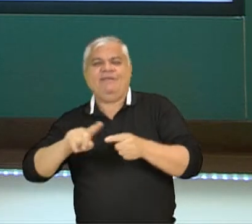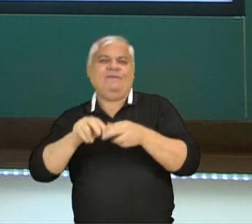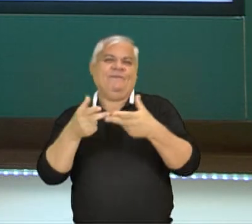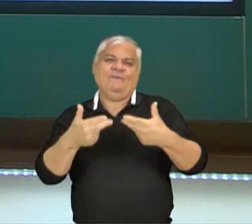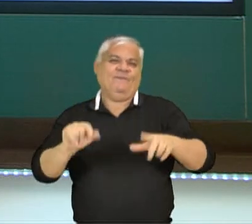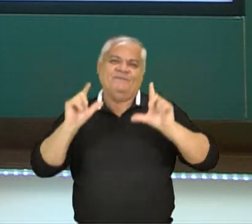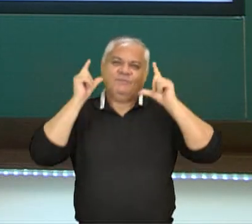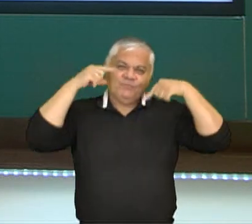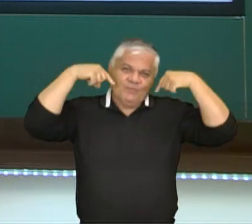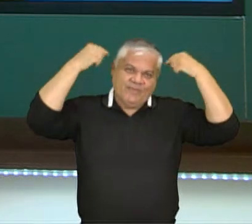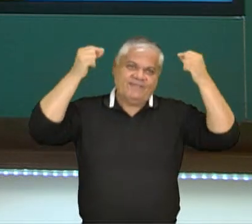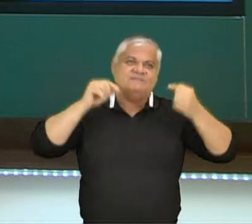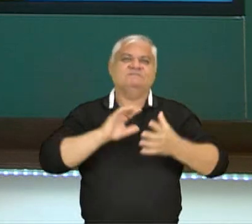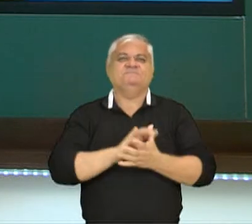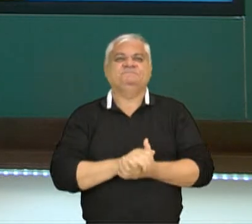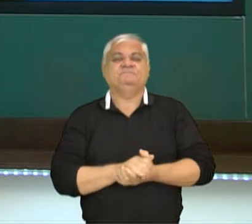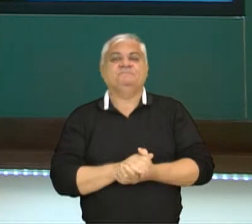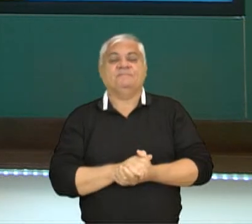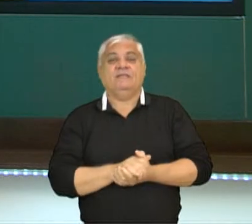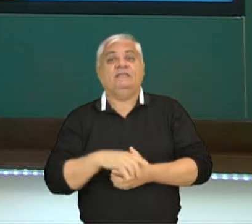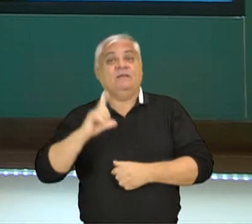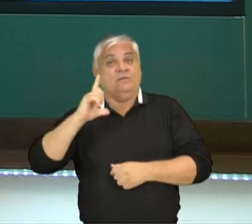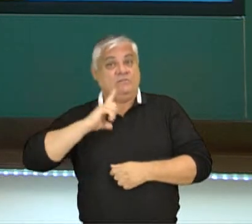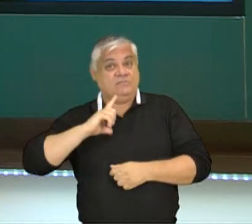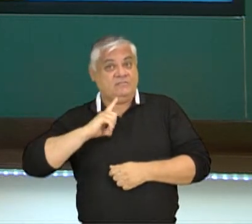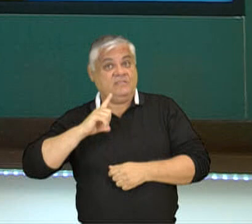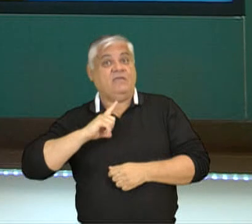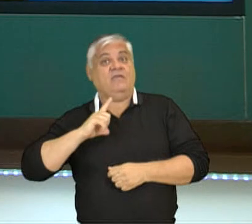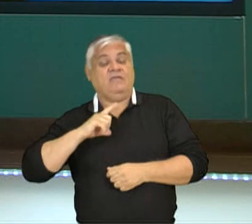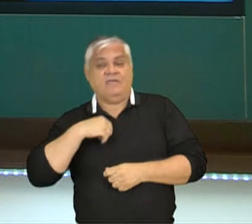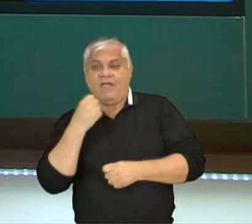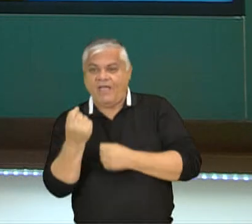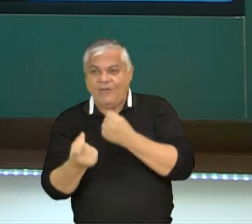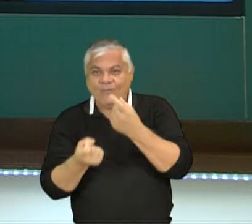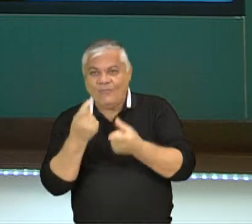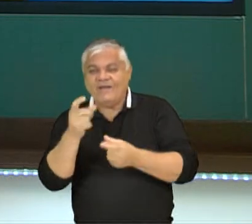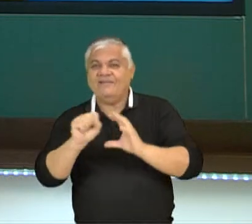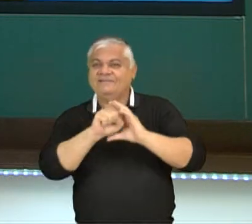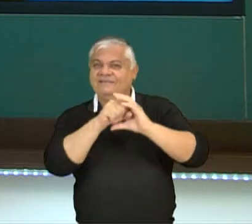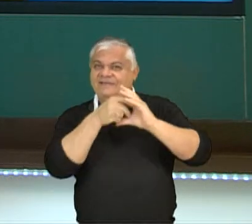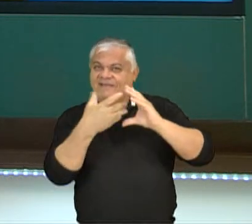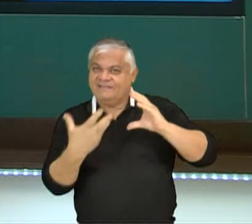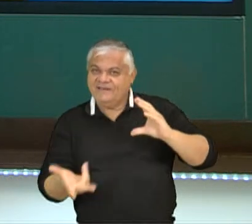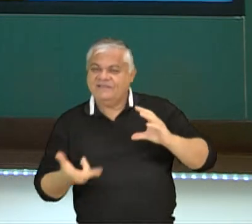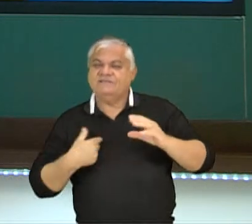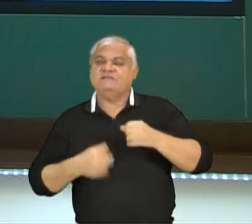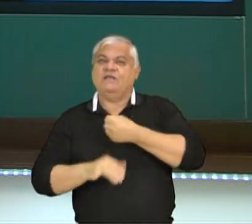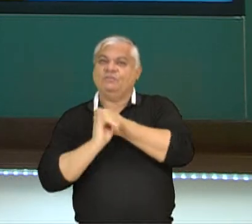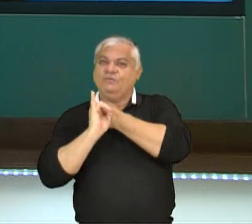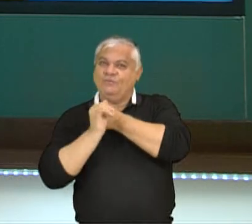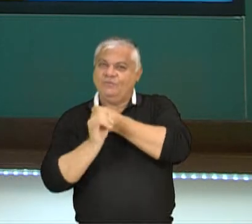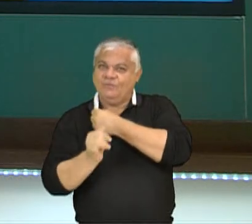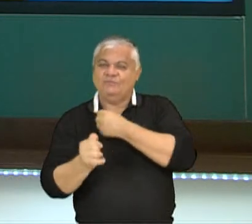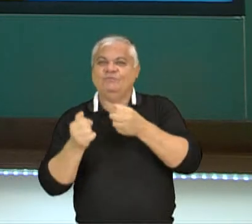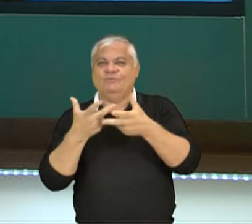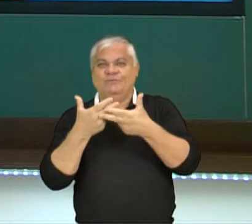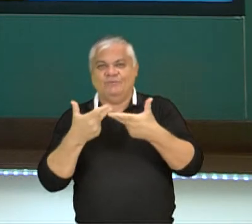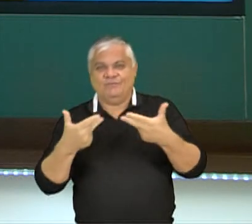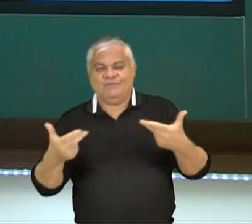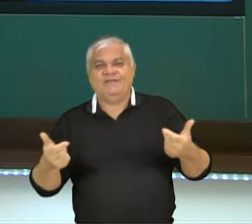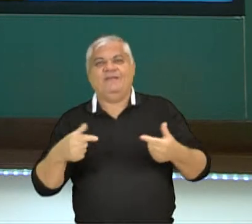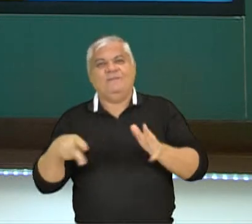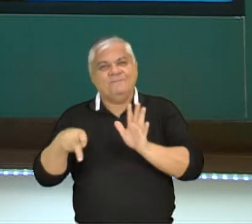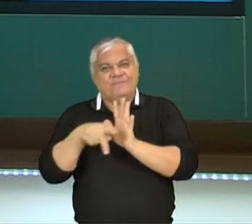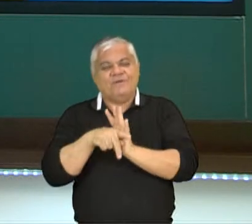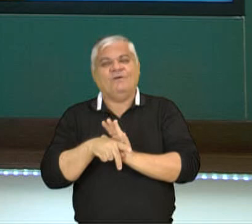outros, né? Então, a gente tem aí algumas das características dos elementos que